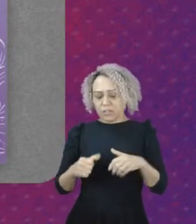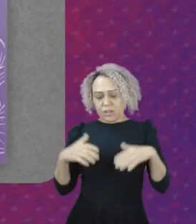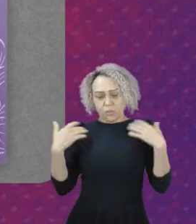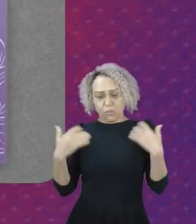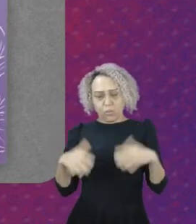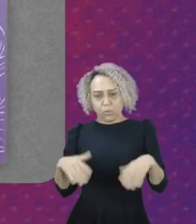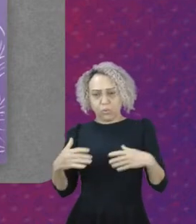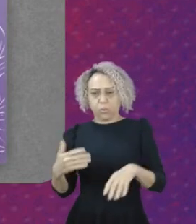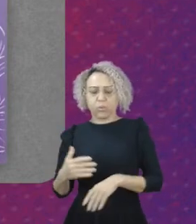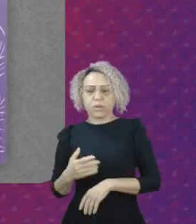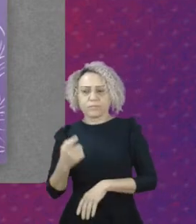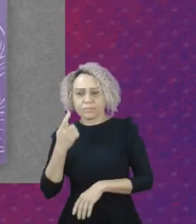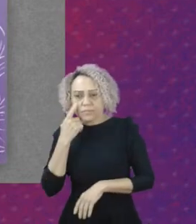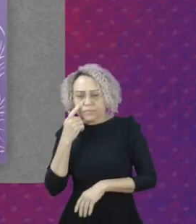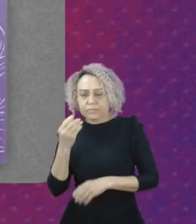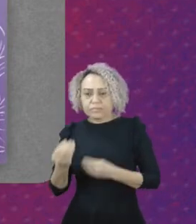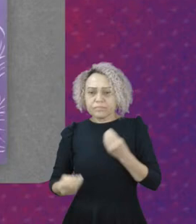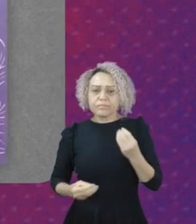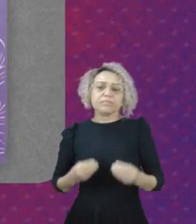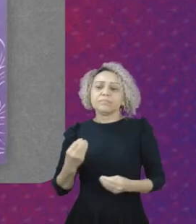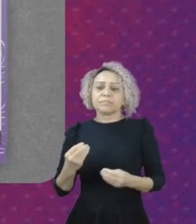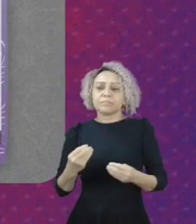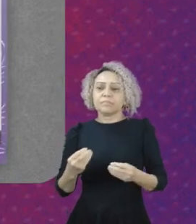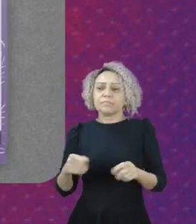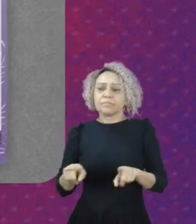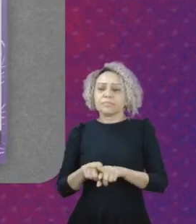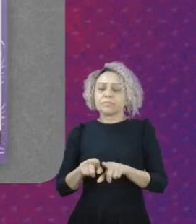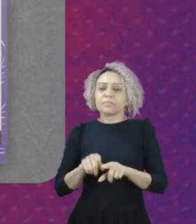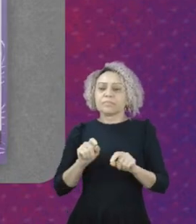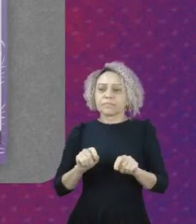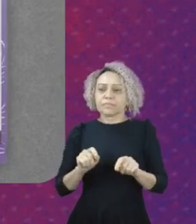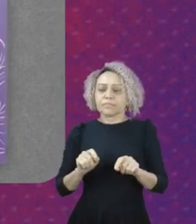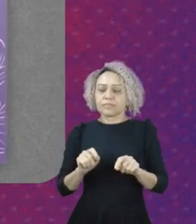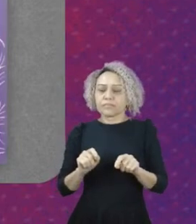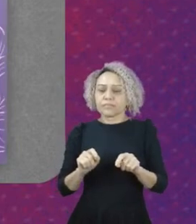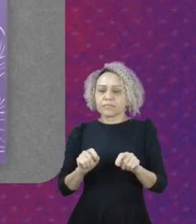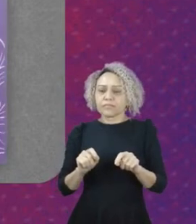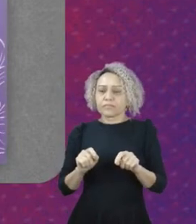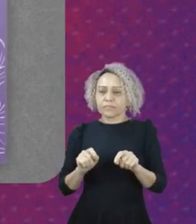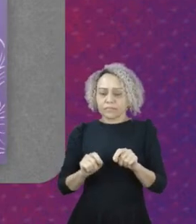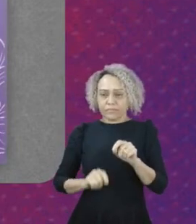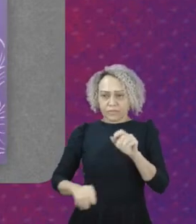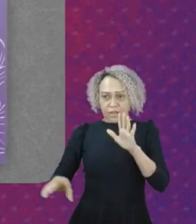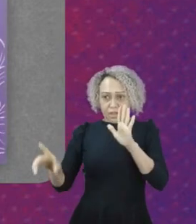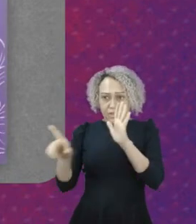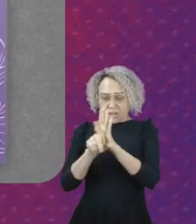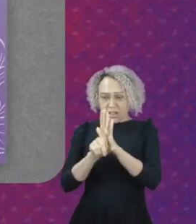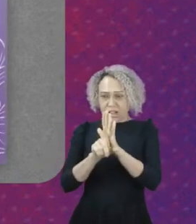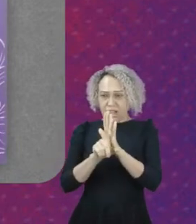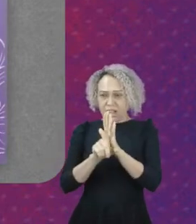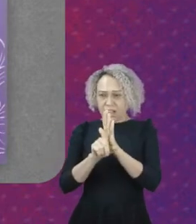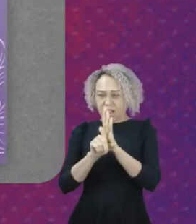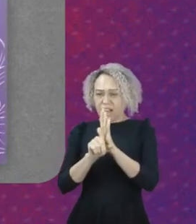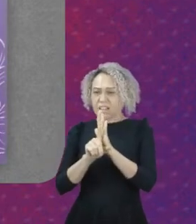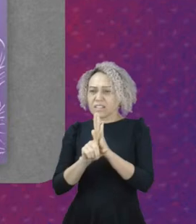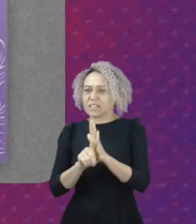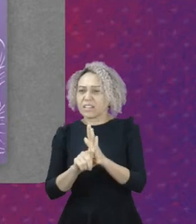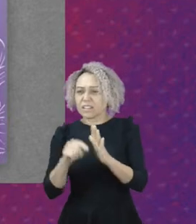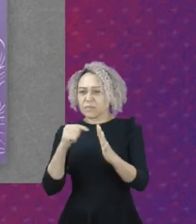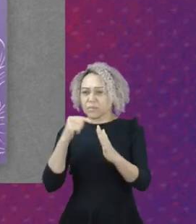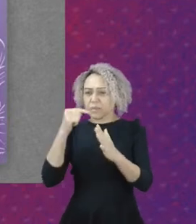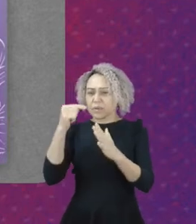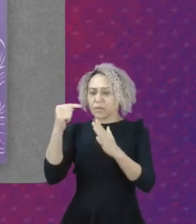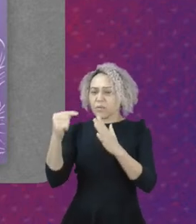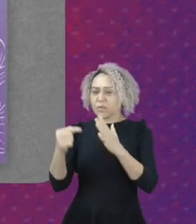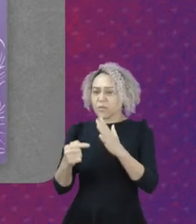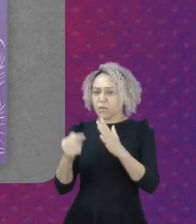tratar agora sobre a questão da da legislação, né, de compreender a violência